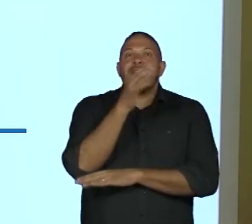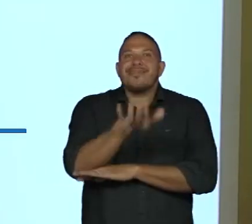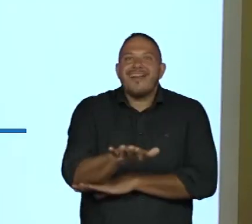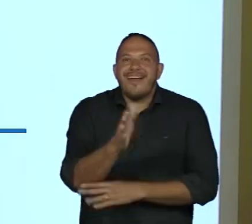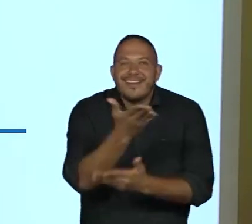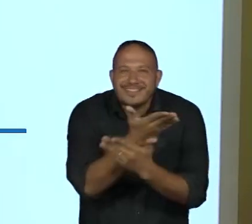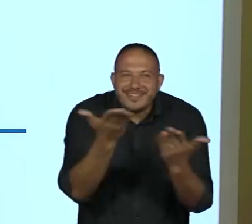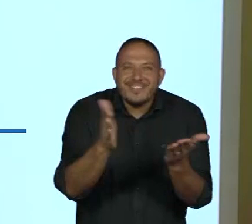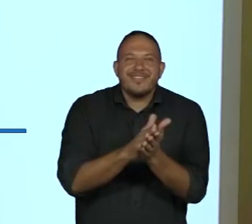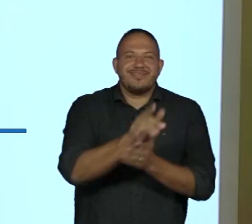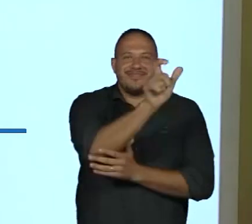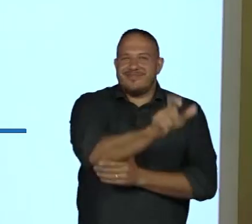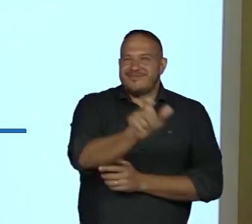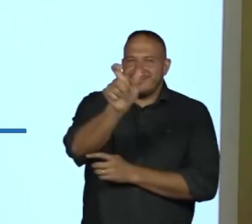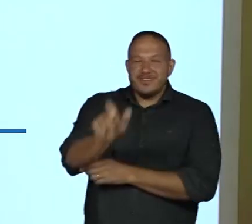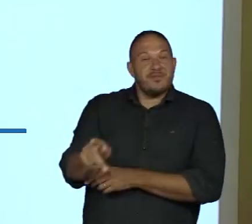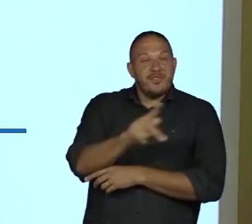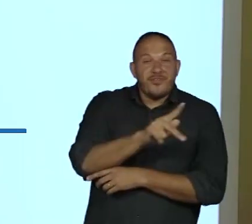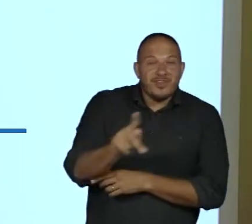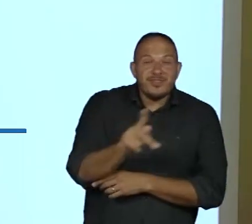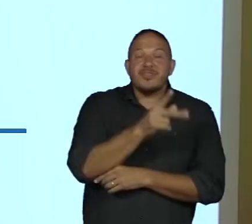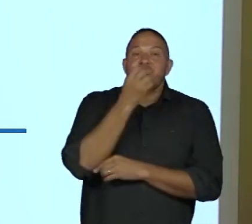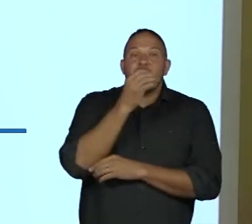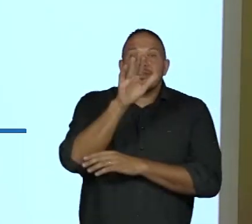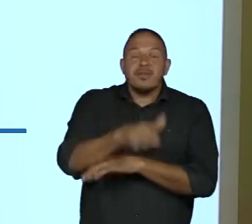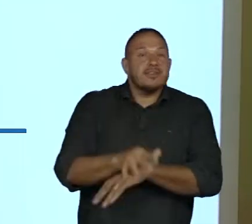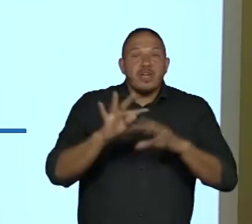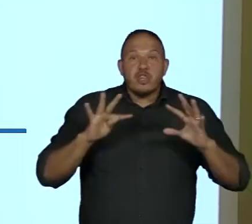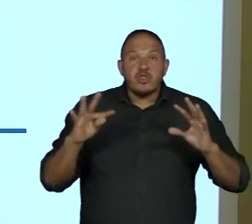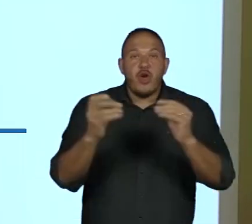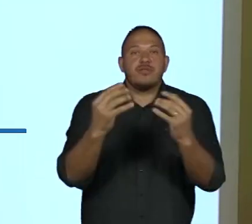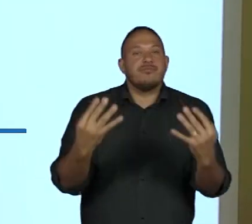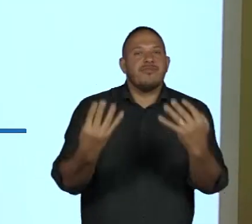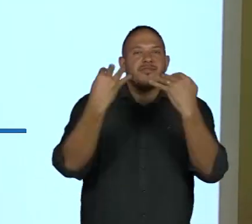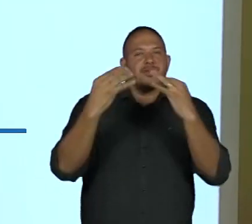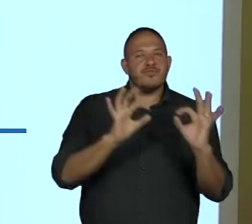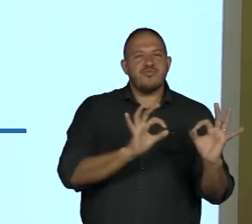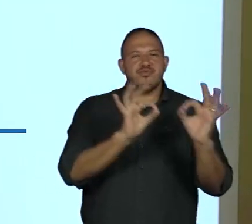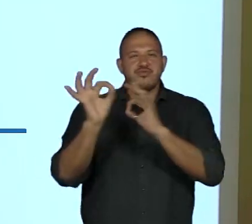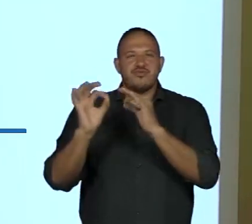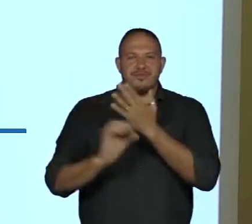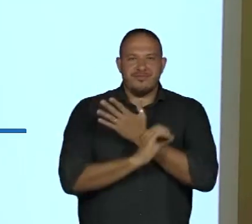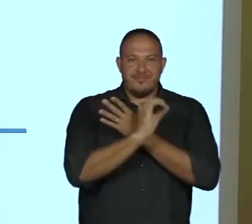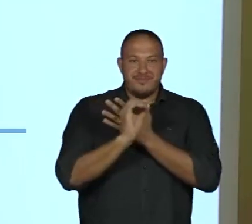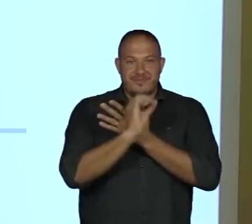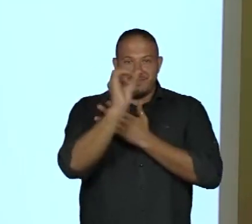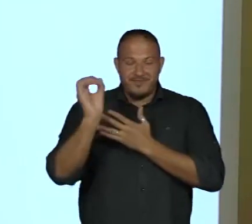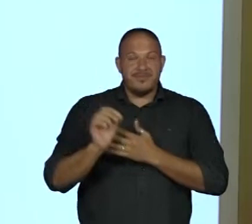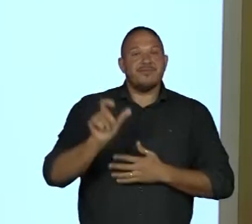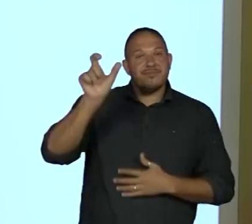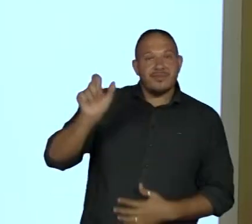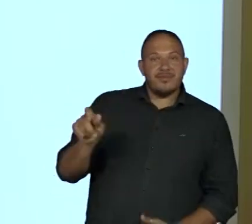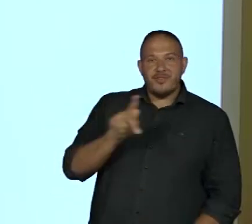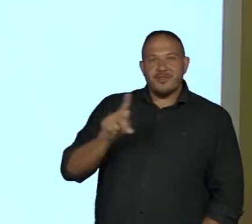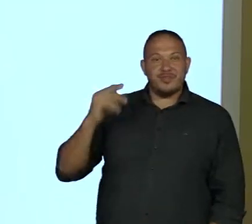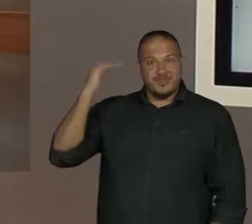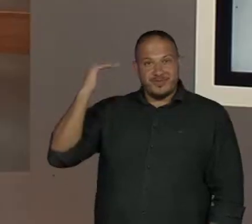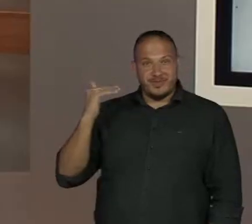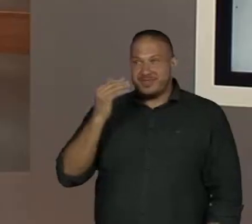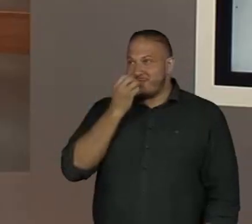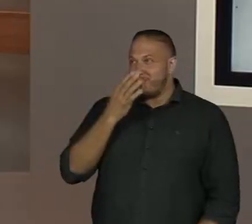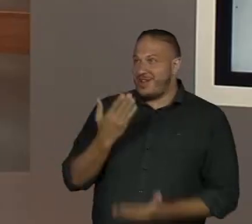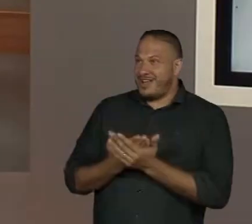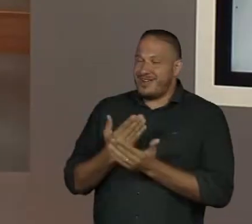Boa tarde, professores. Boa tarde a todos que nos acompanham aqui pelo Centro de Mídias. Professora Joyce, boa aula.